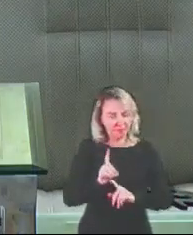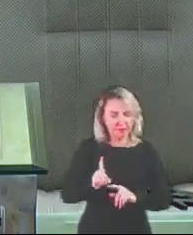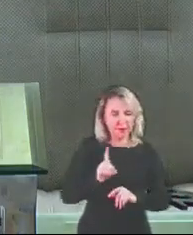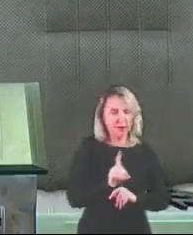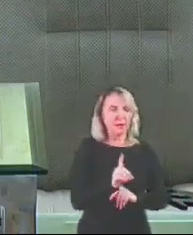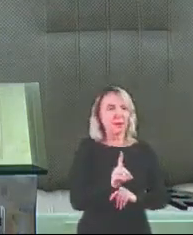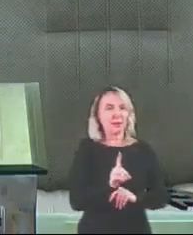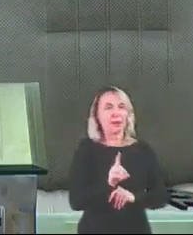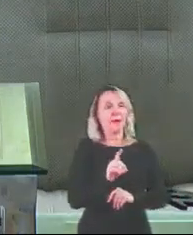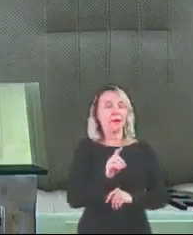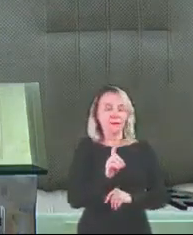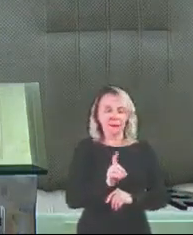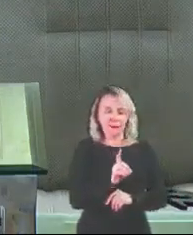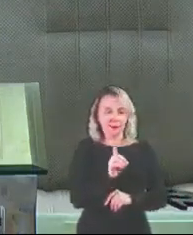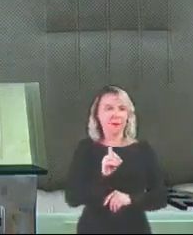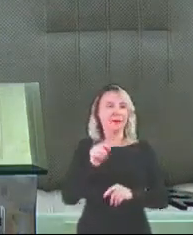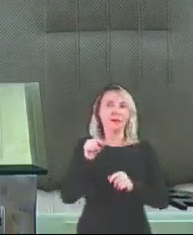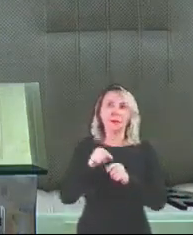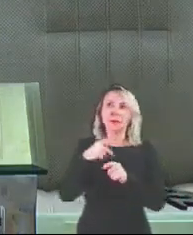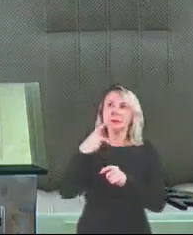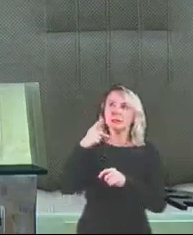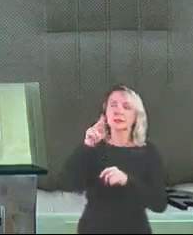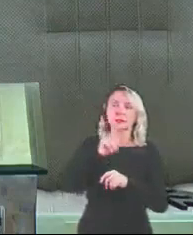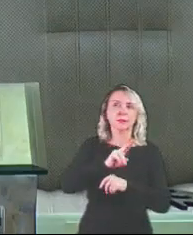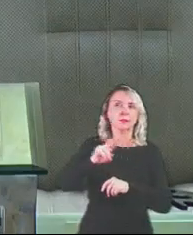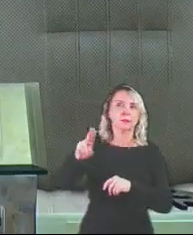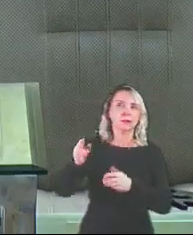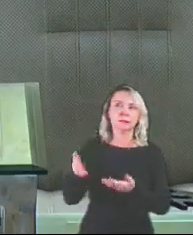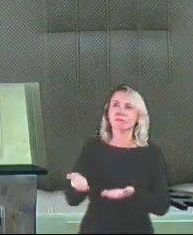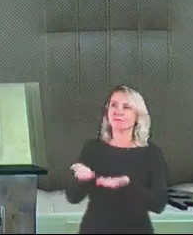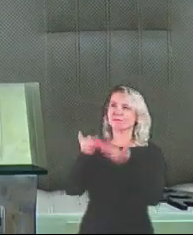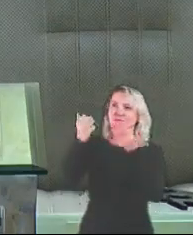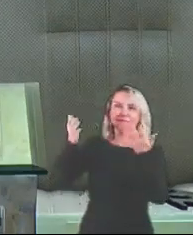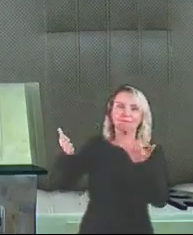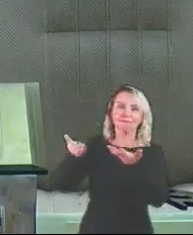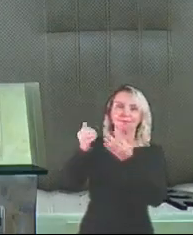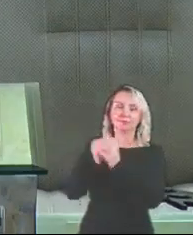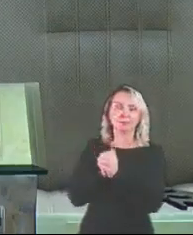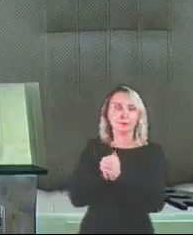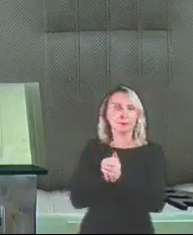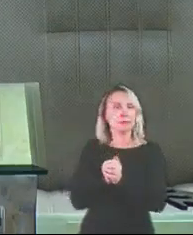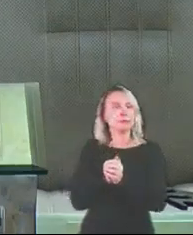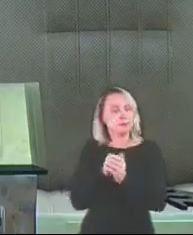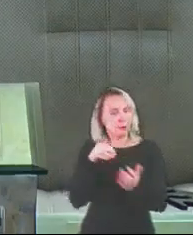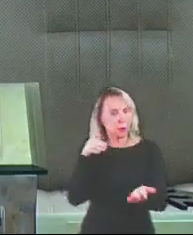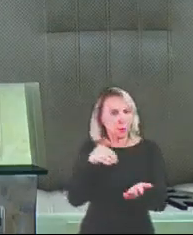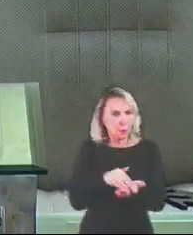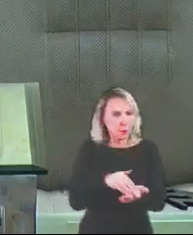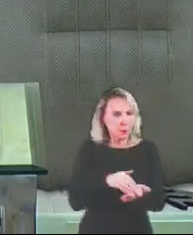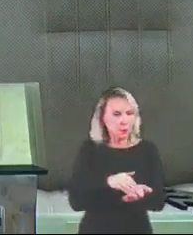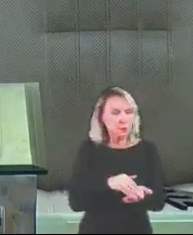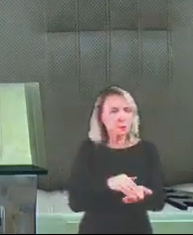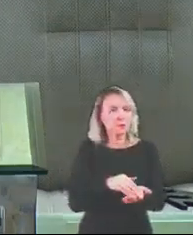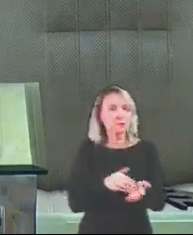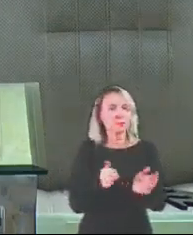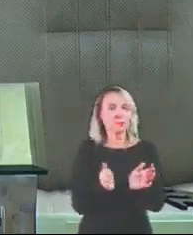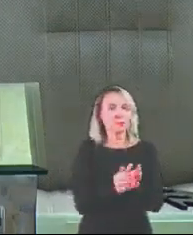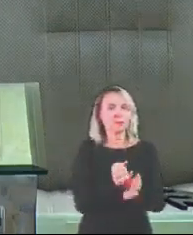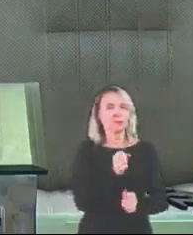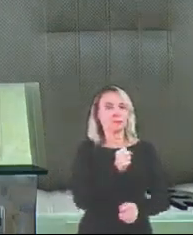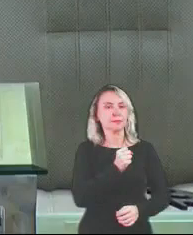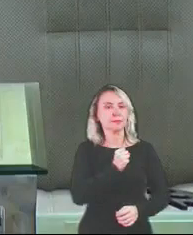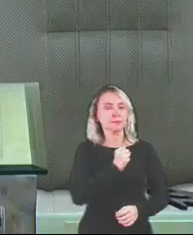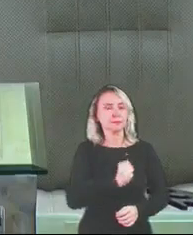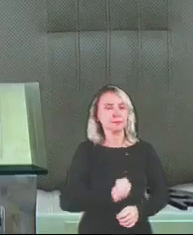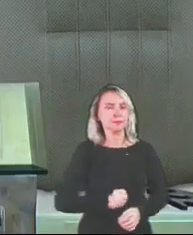glorificado. Glórias a Jesus. E por último, os sacerdotes. Joel capítulo 1,